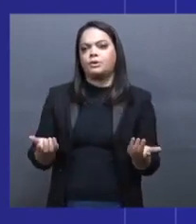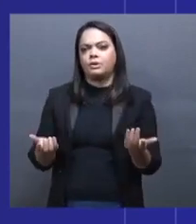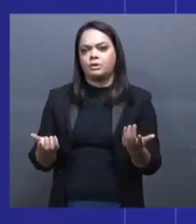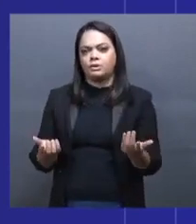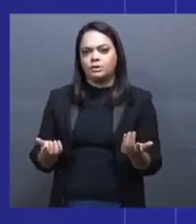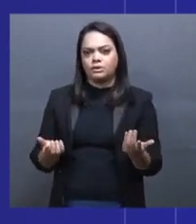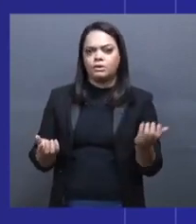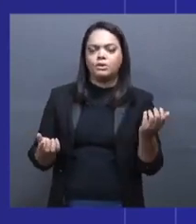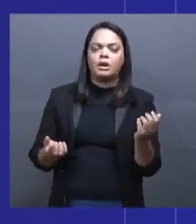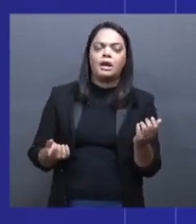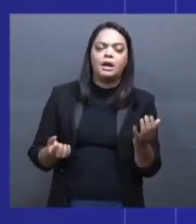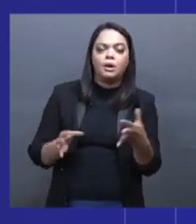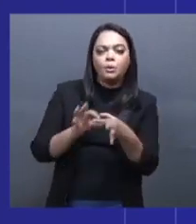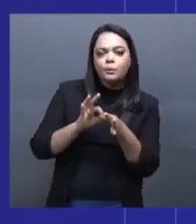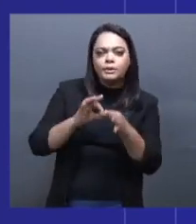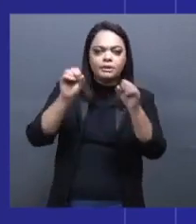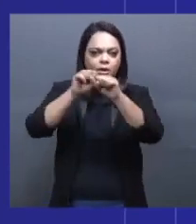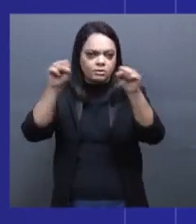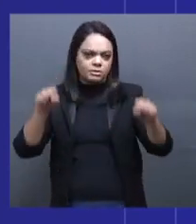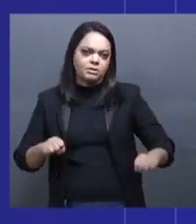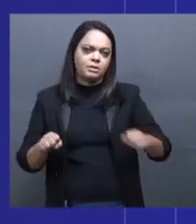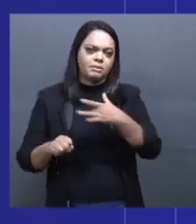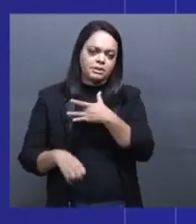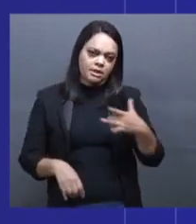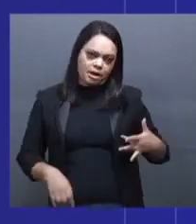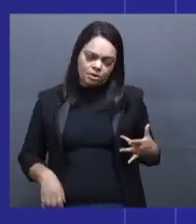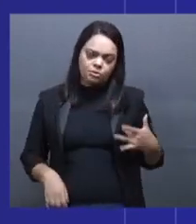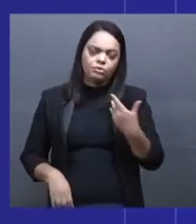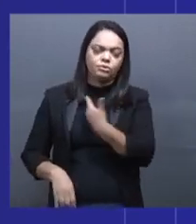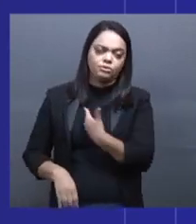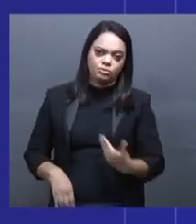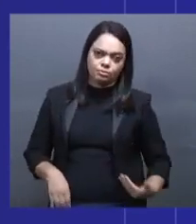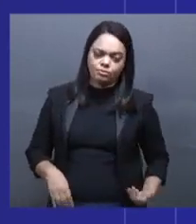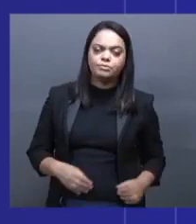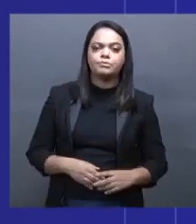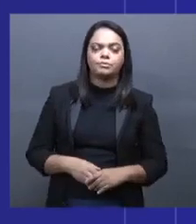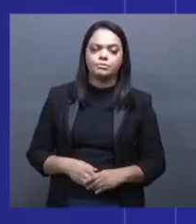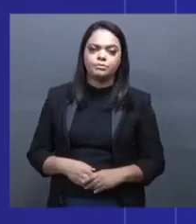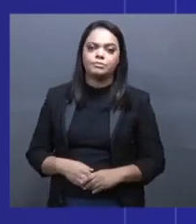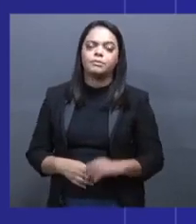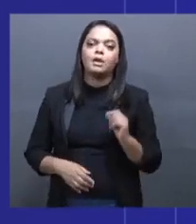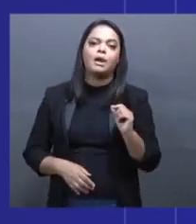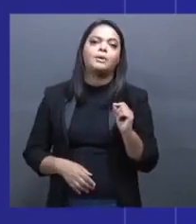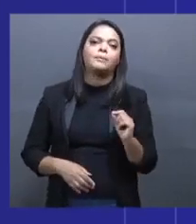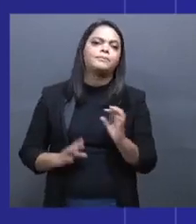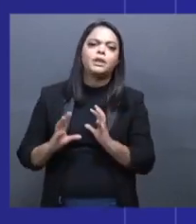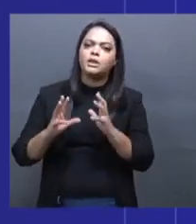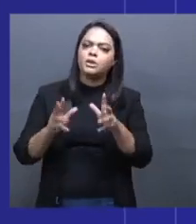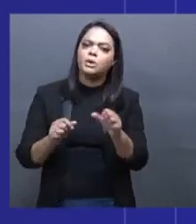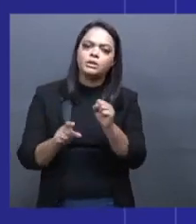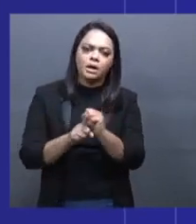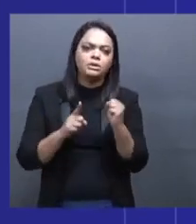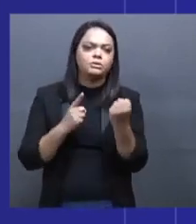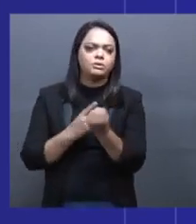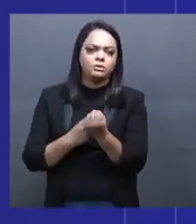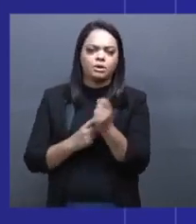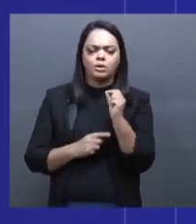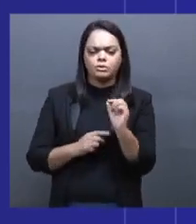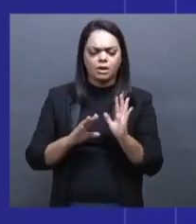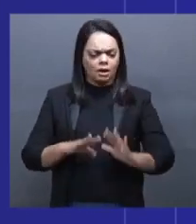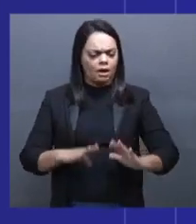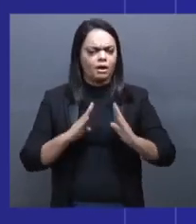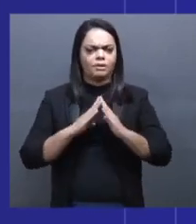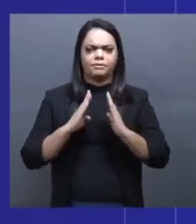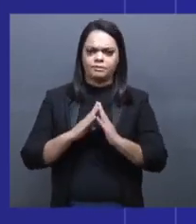do Sistema Público de Saúde. A campanha é voltada para que toda a sociedade se mobilize e fique